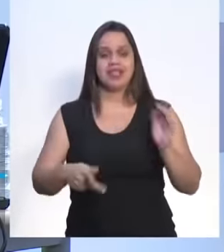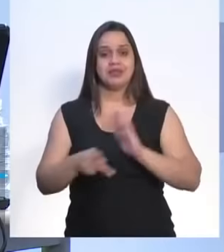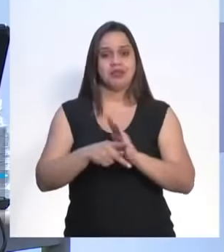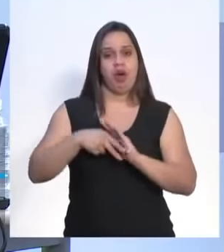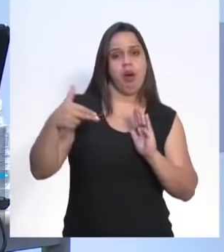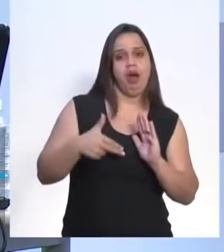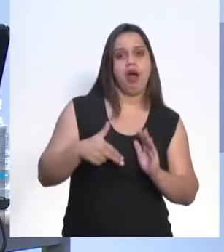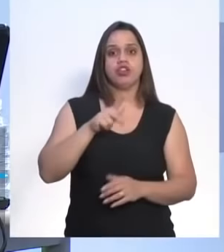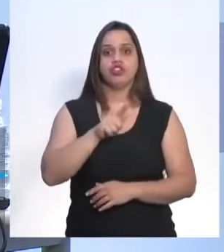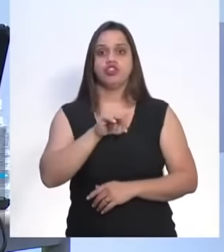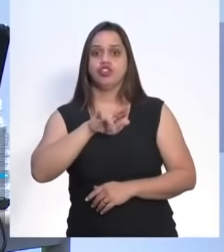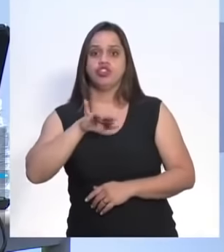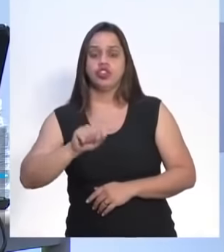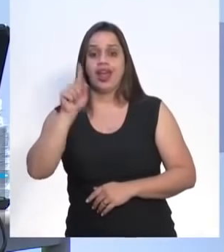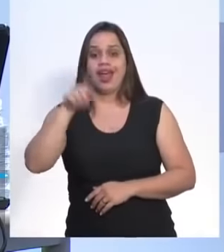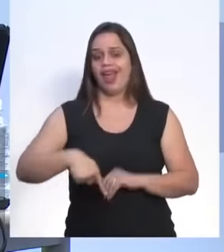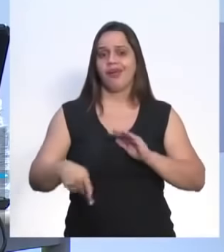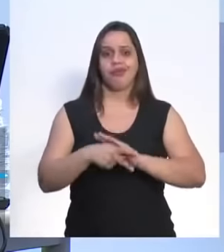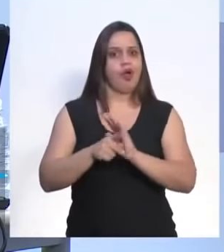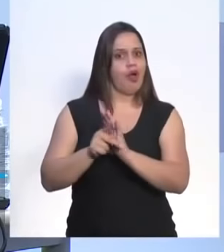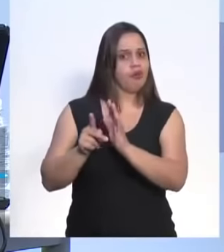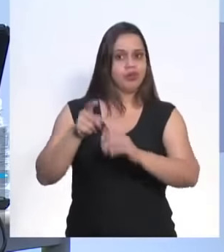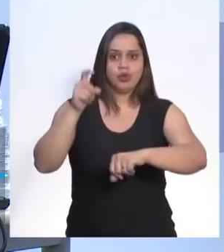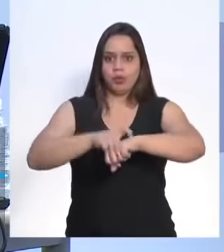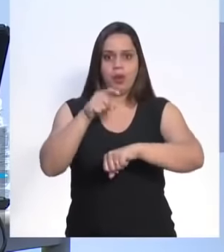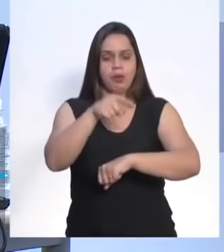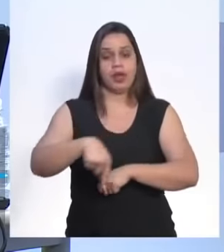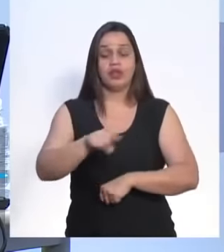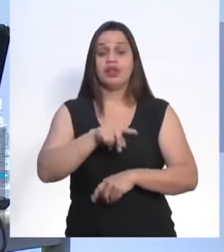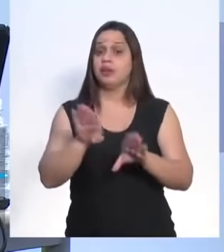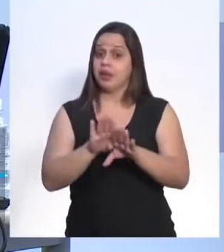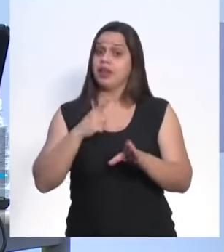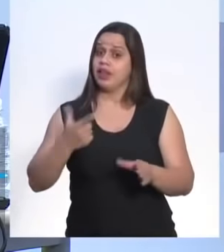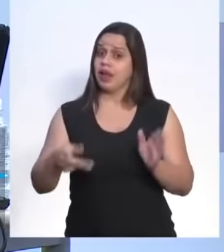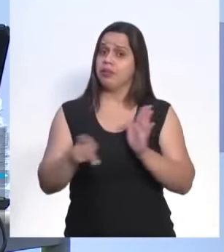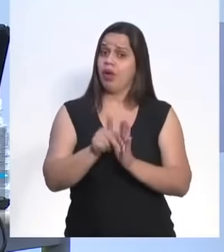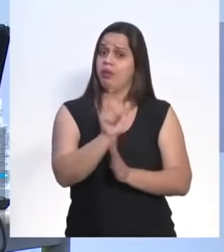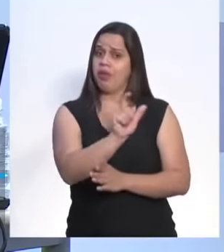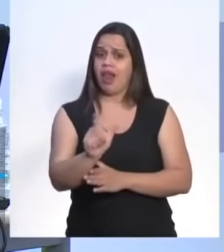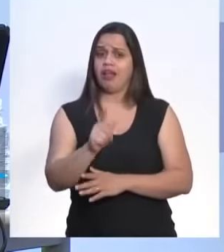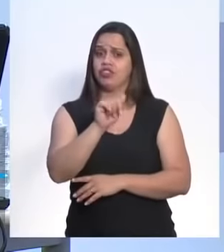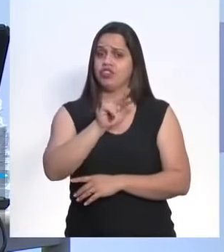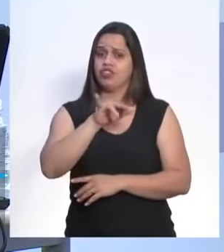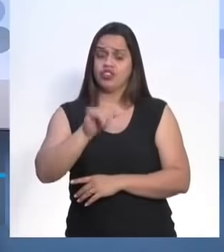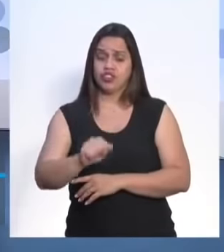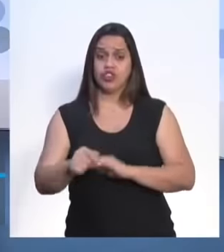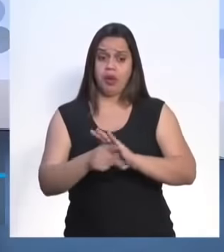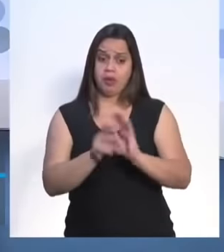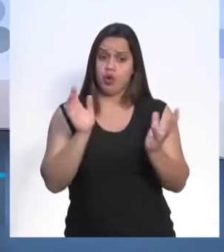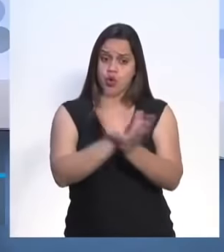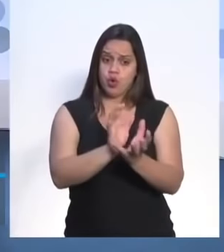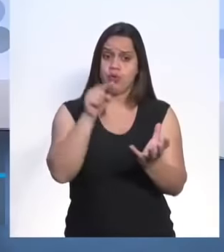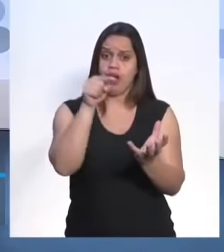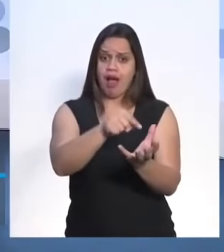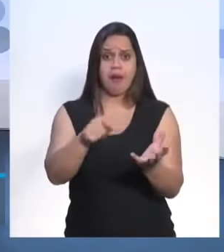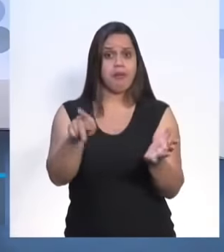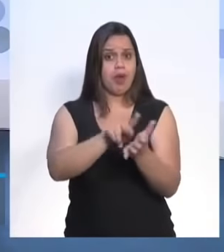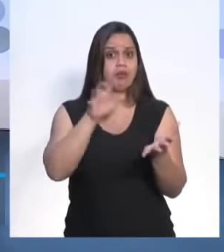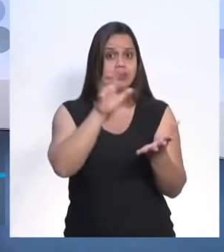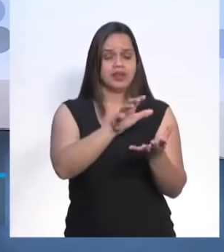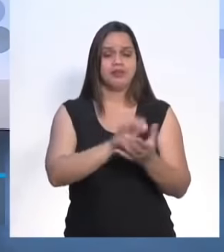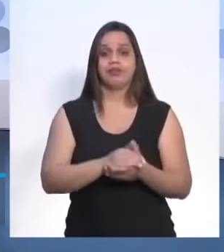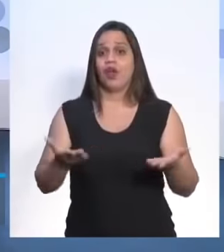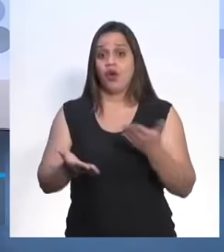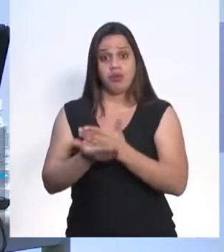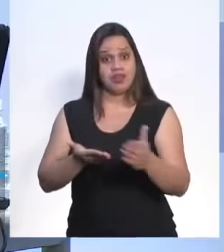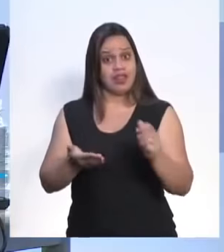muito do momento. E tem gírias em grupos. Em determinados grupos, eles têm a gíria própria. Tem isso também. Uhum. Então, vamos fazer a atividade